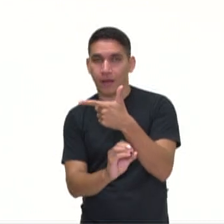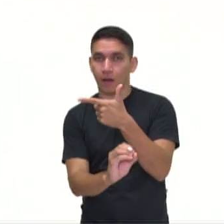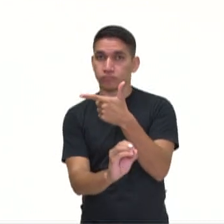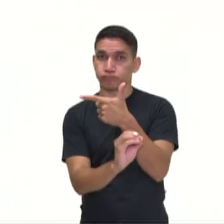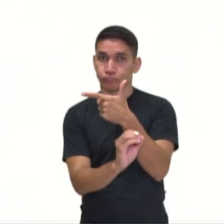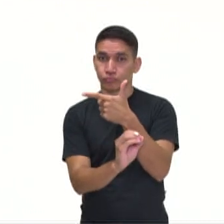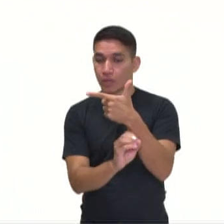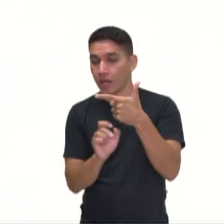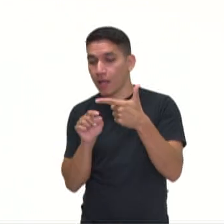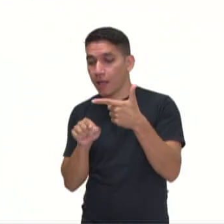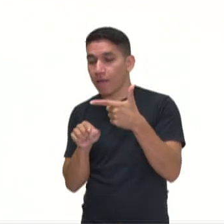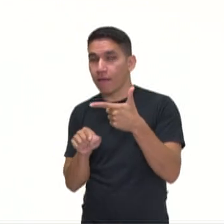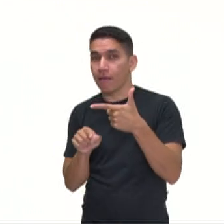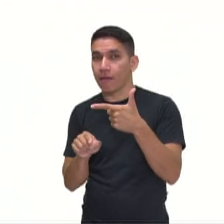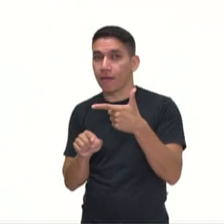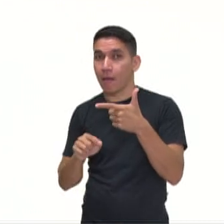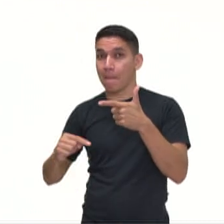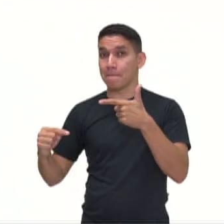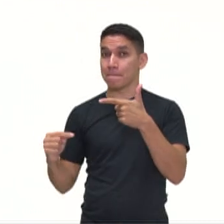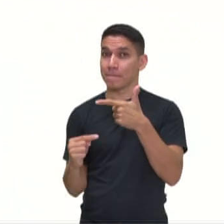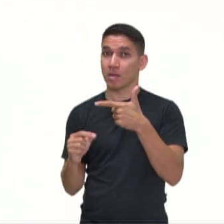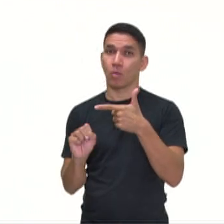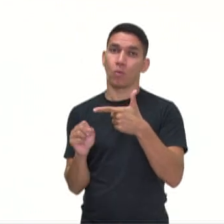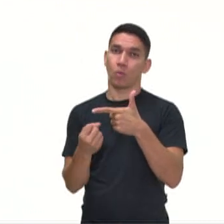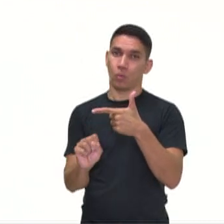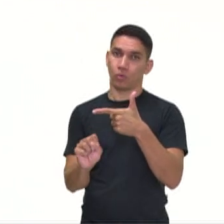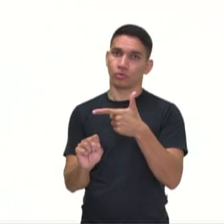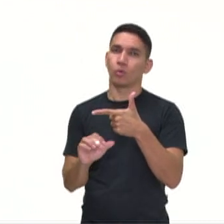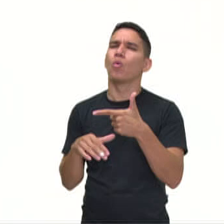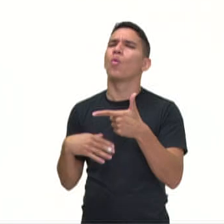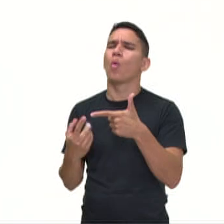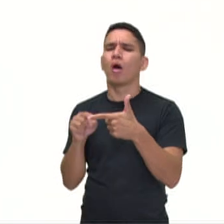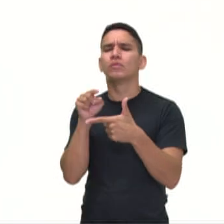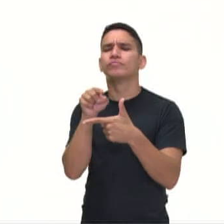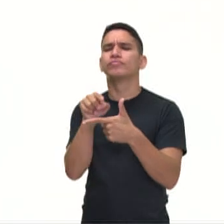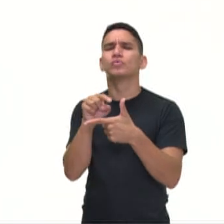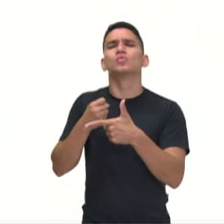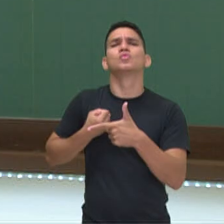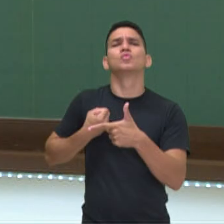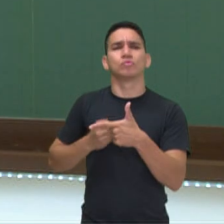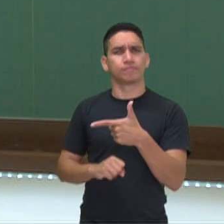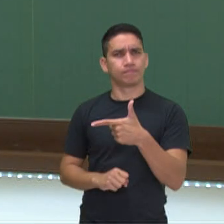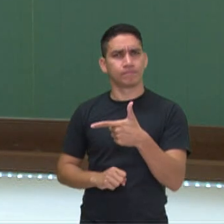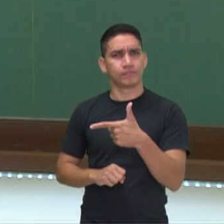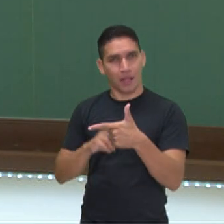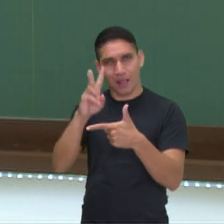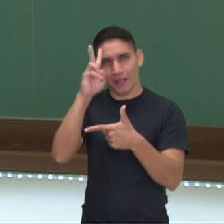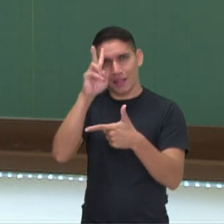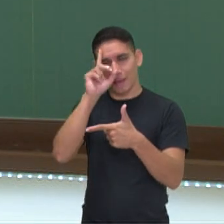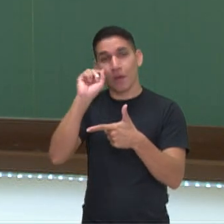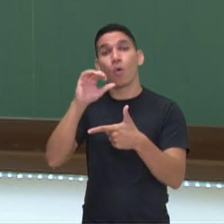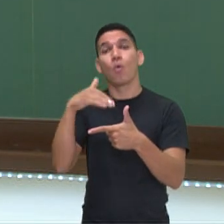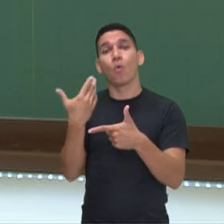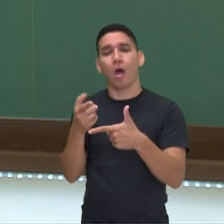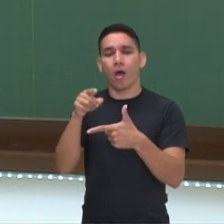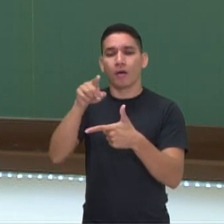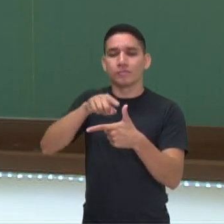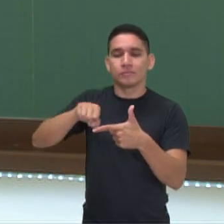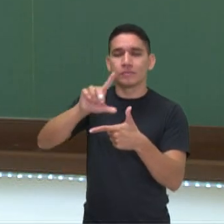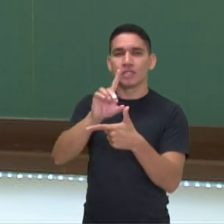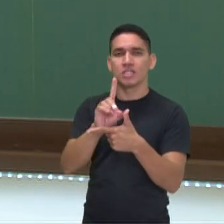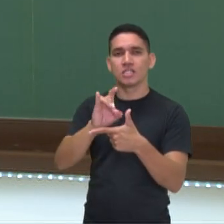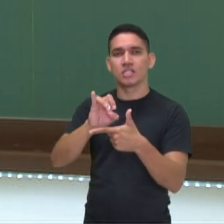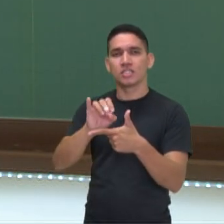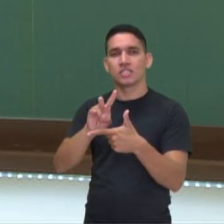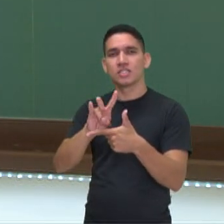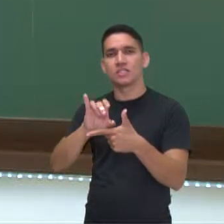o quociente é menos 8. Qual é o divisor? Lembra quem é o divisor? Aonde fica o